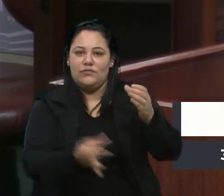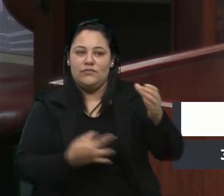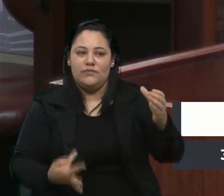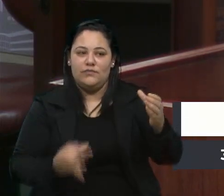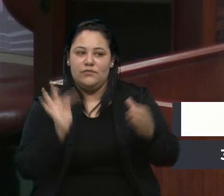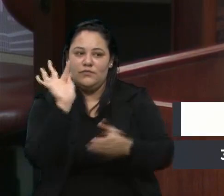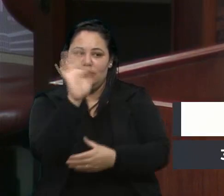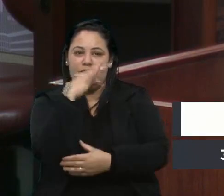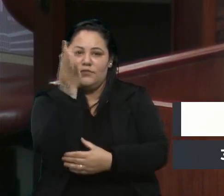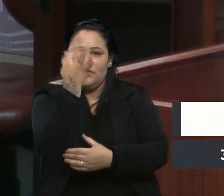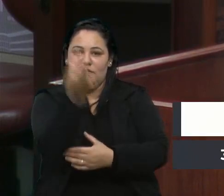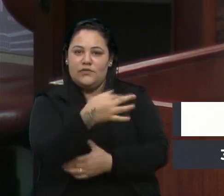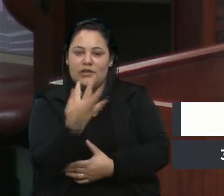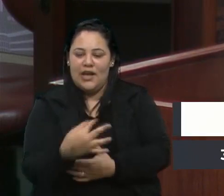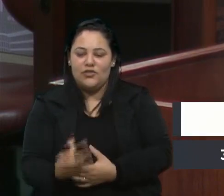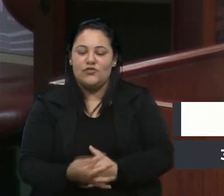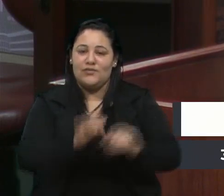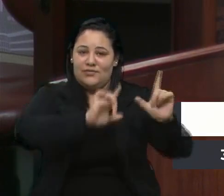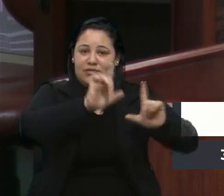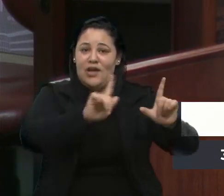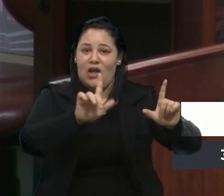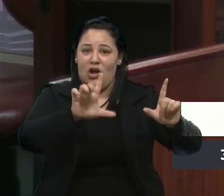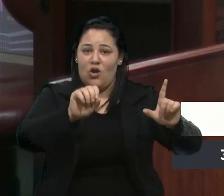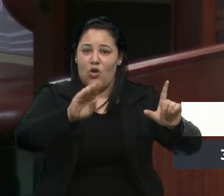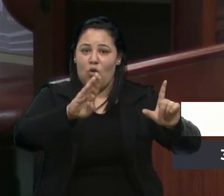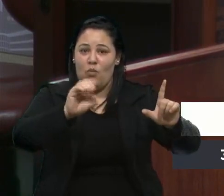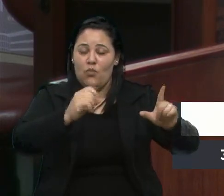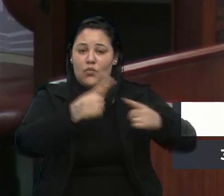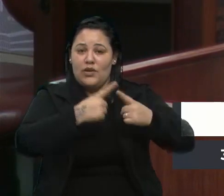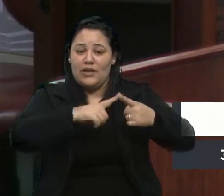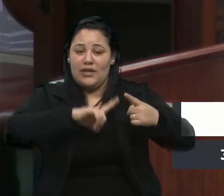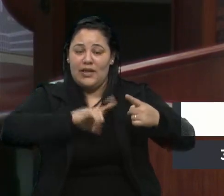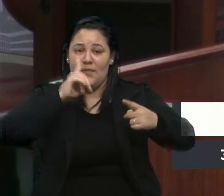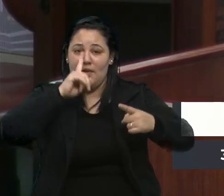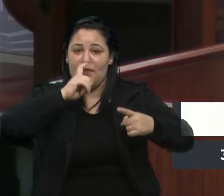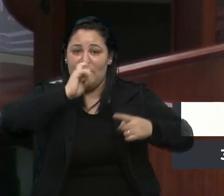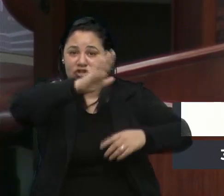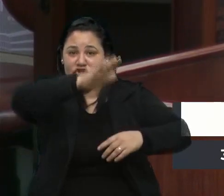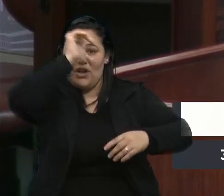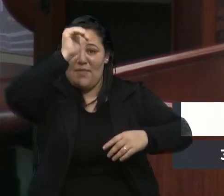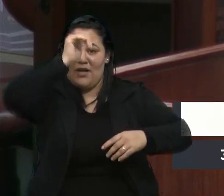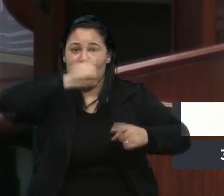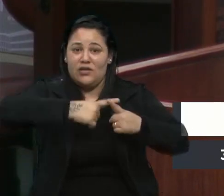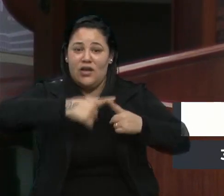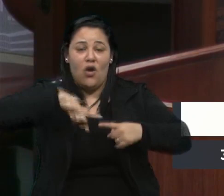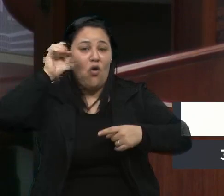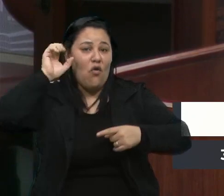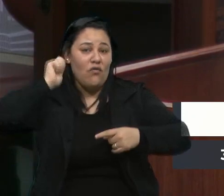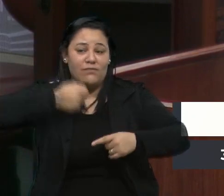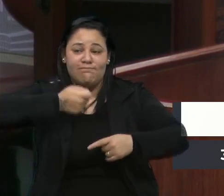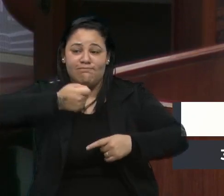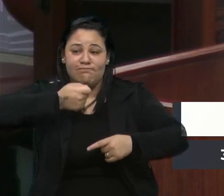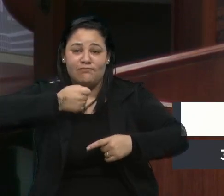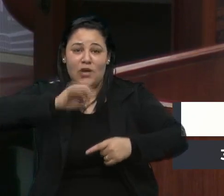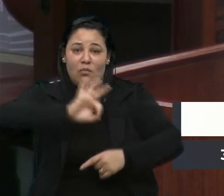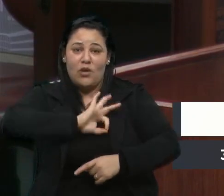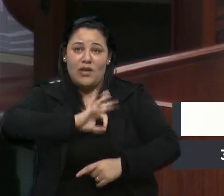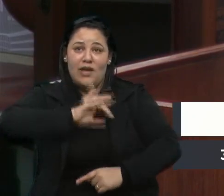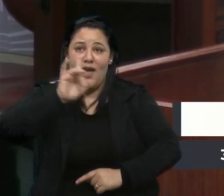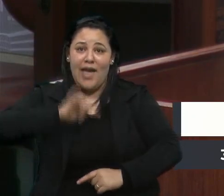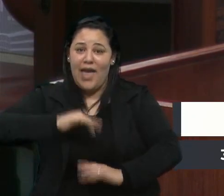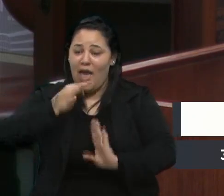estão sendo chamados e estão sendo ouvidos lá pela investigadora na polícia, diz que é um